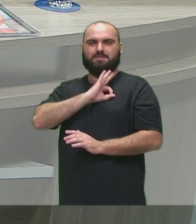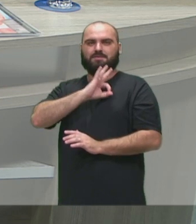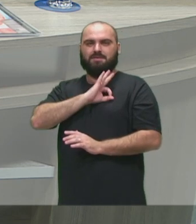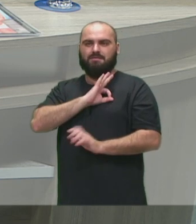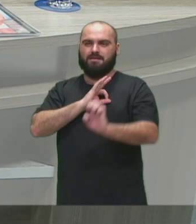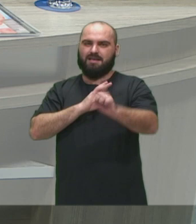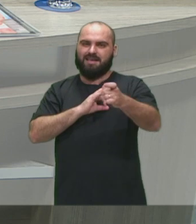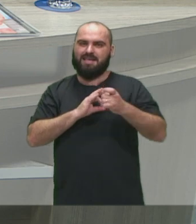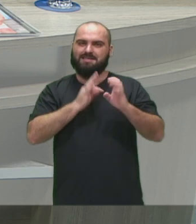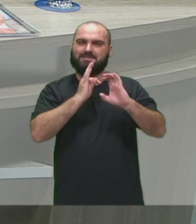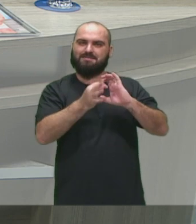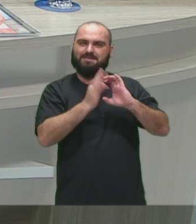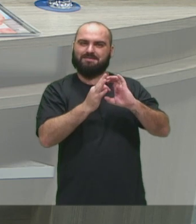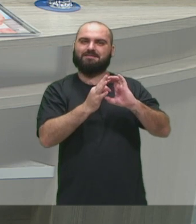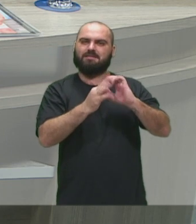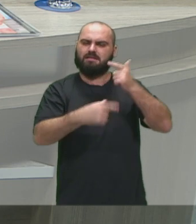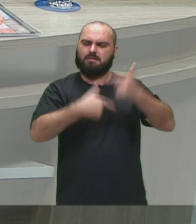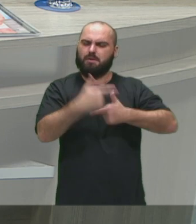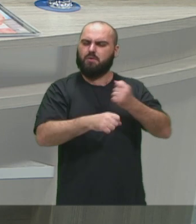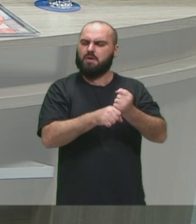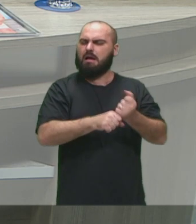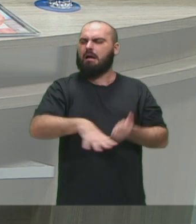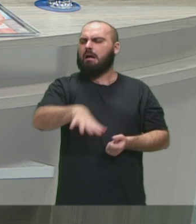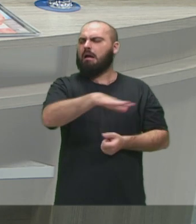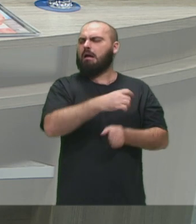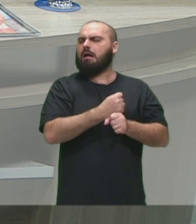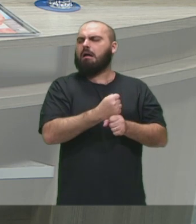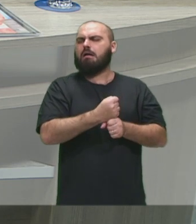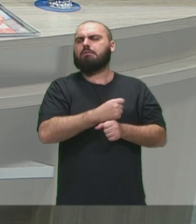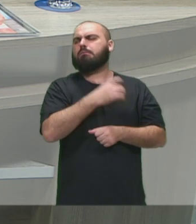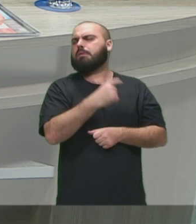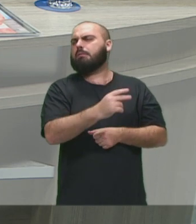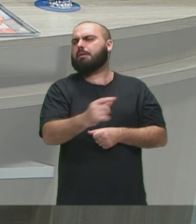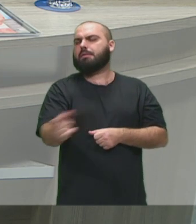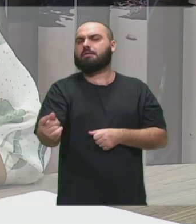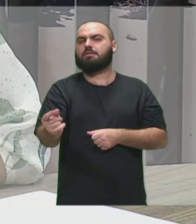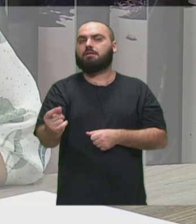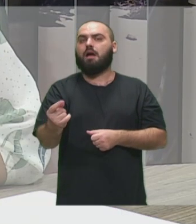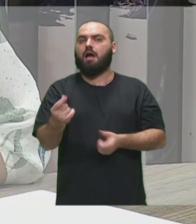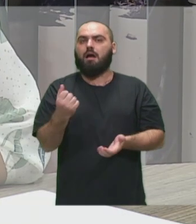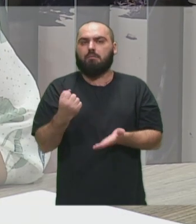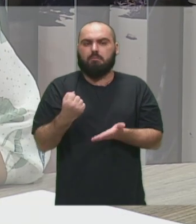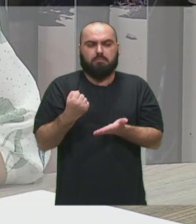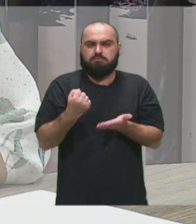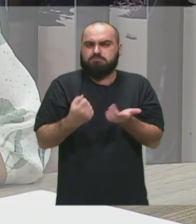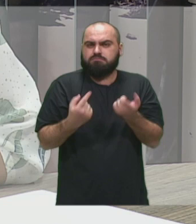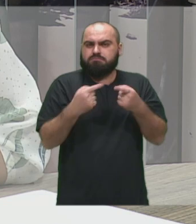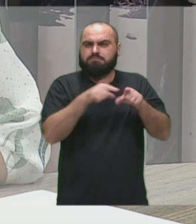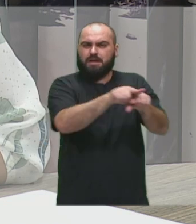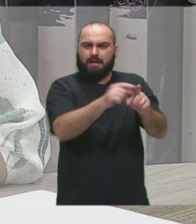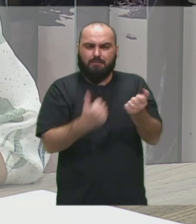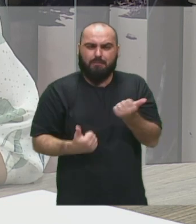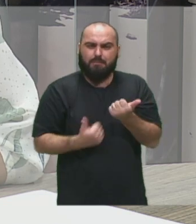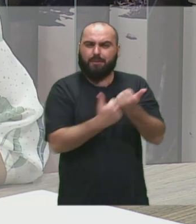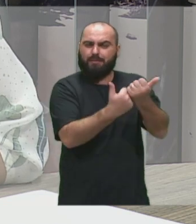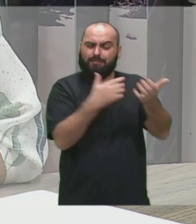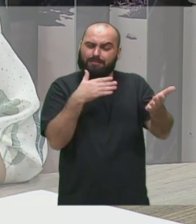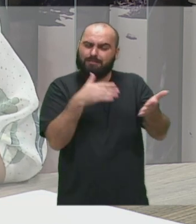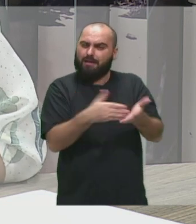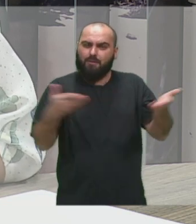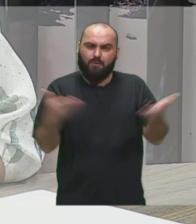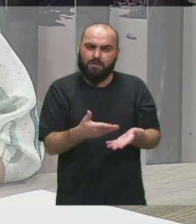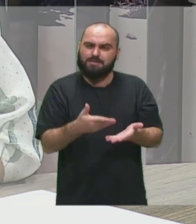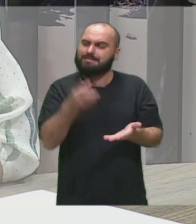então ele trabalhou muitos anos com essa área e ele nos apoiou e nos apoia até hoje. Ele sempre vai conosco nas palestras nas